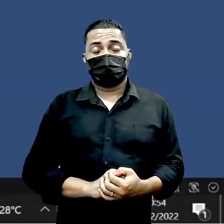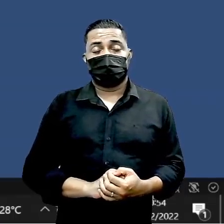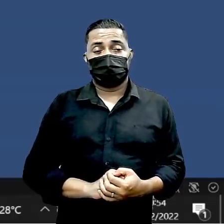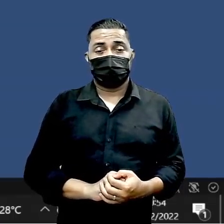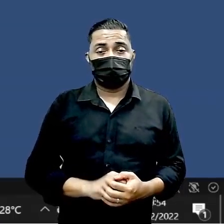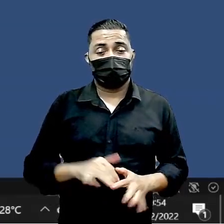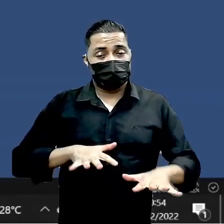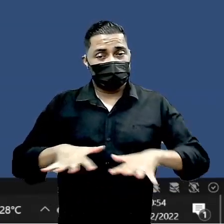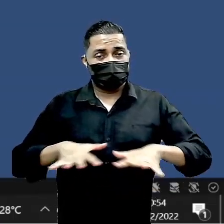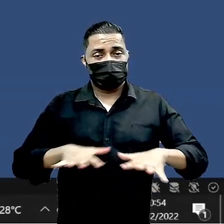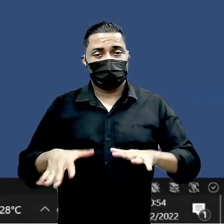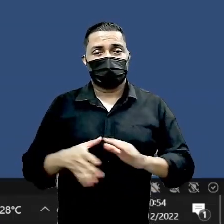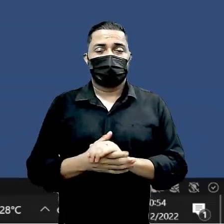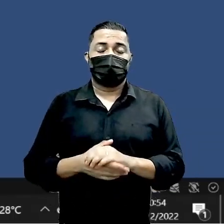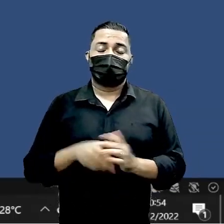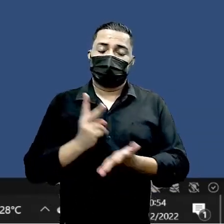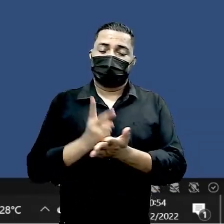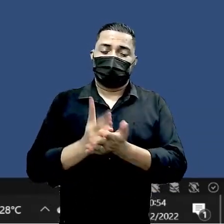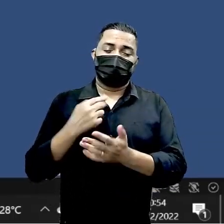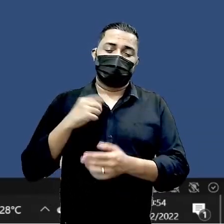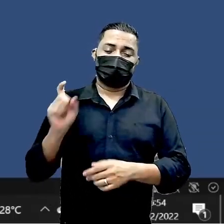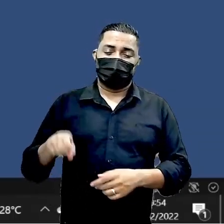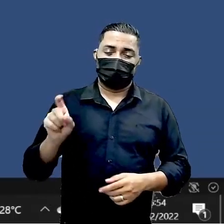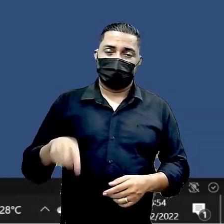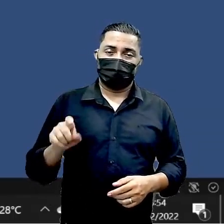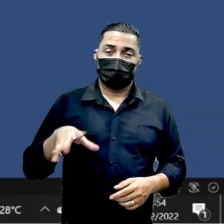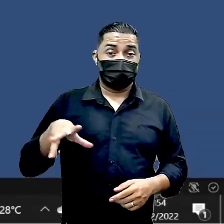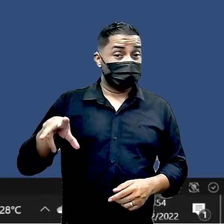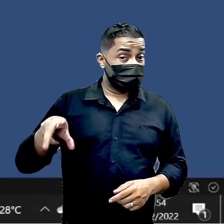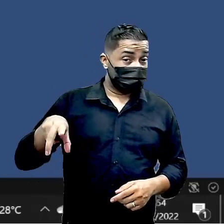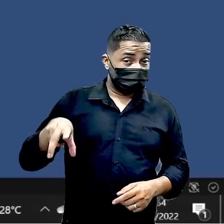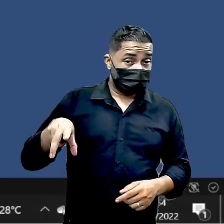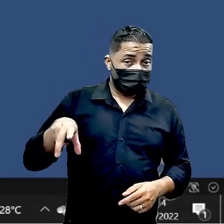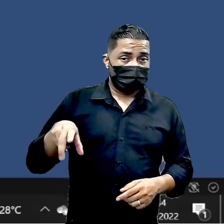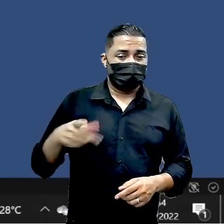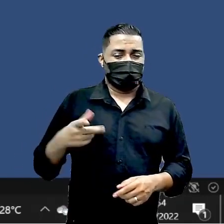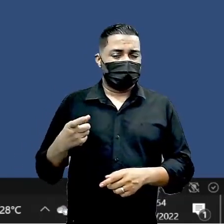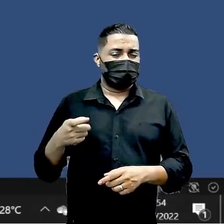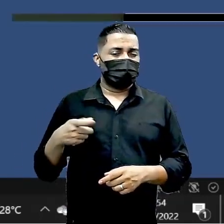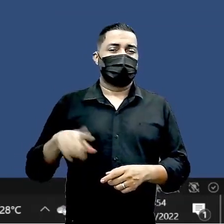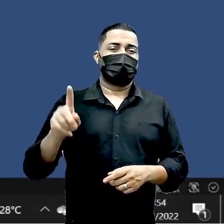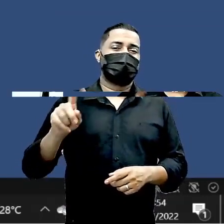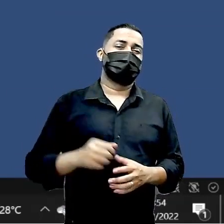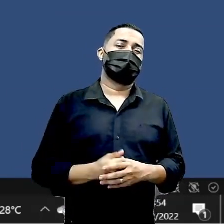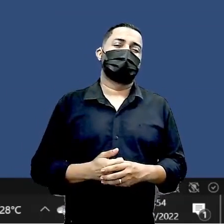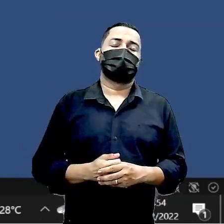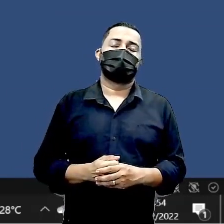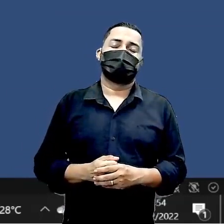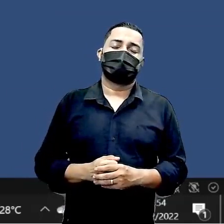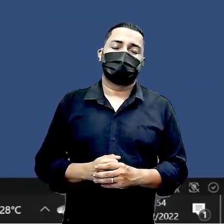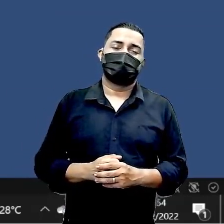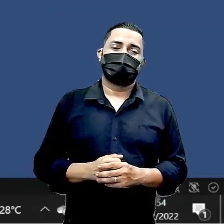Se mexendo, toda vez que eu aperto no mouse, o tiro vai.